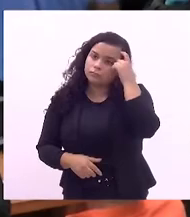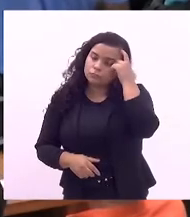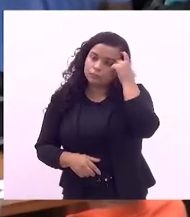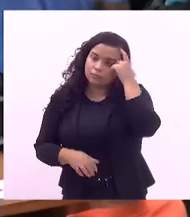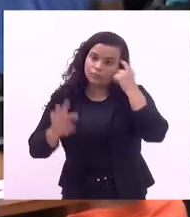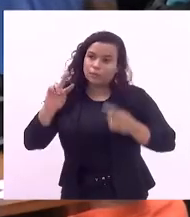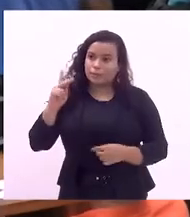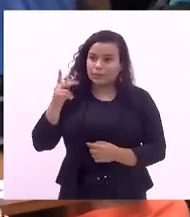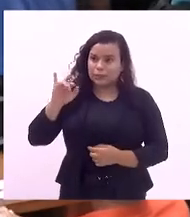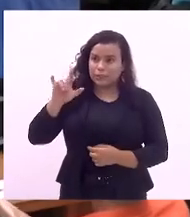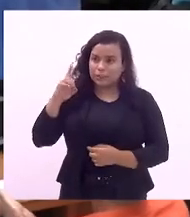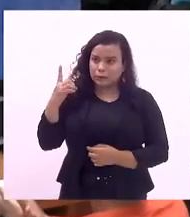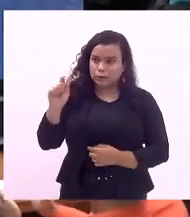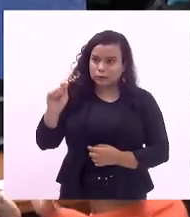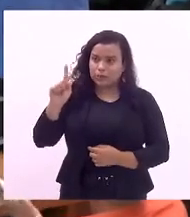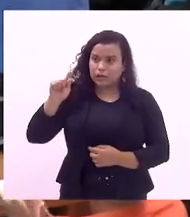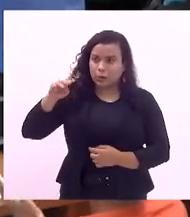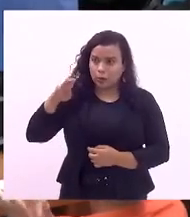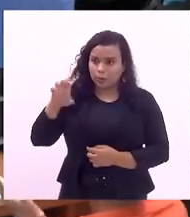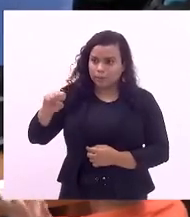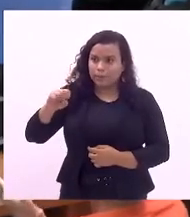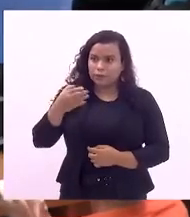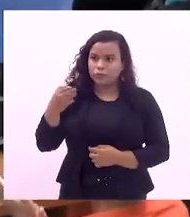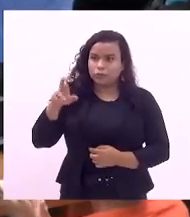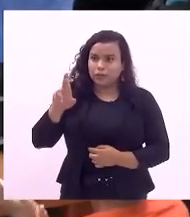Ilda Gomes Resende